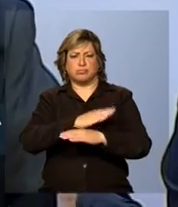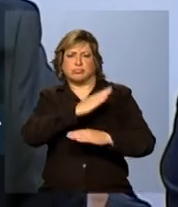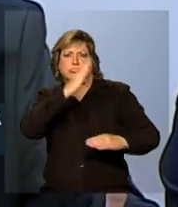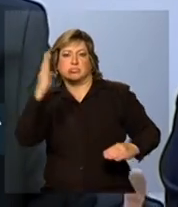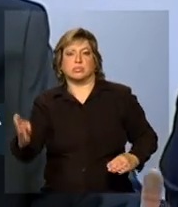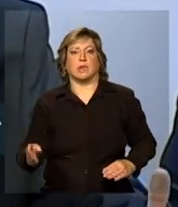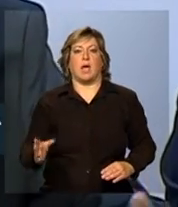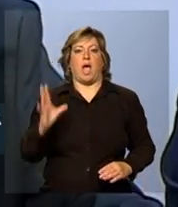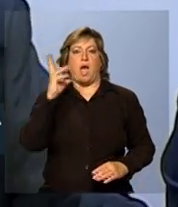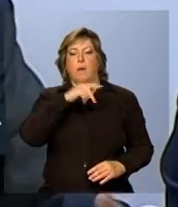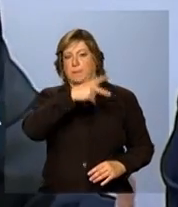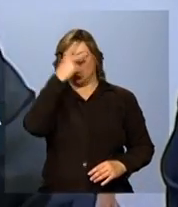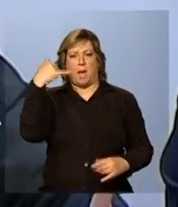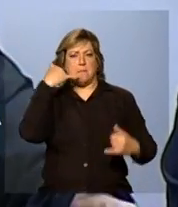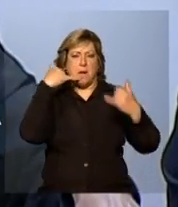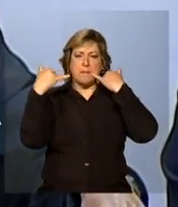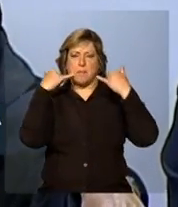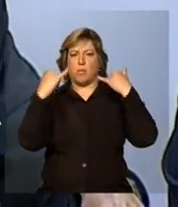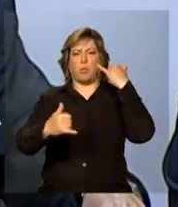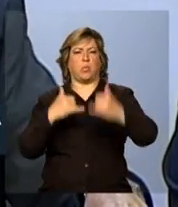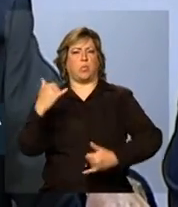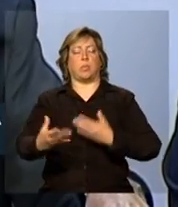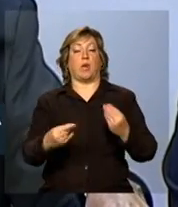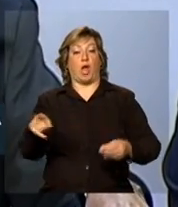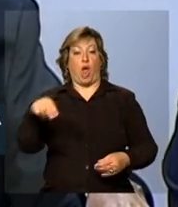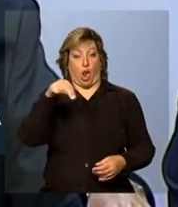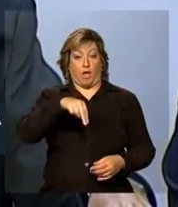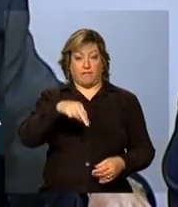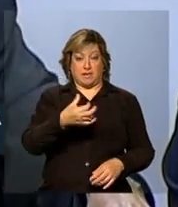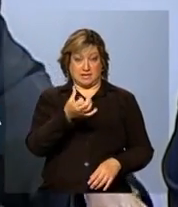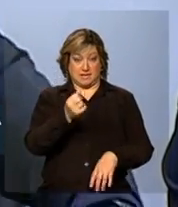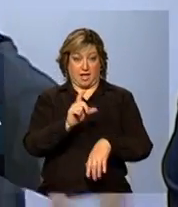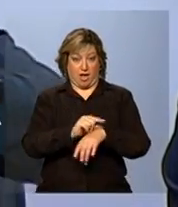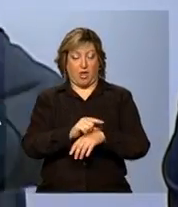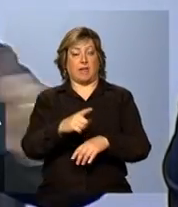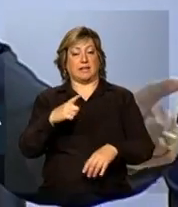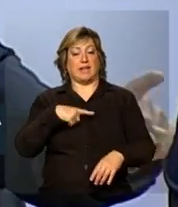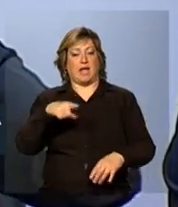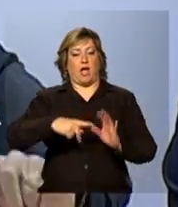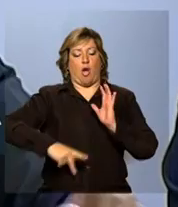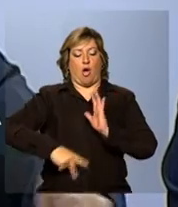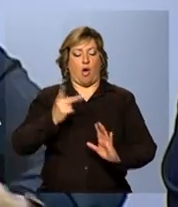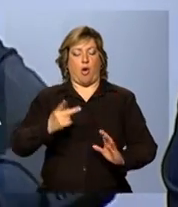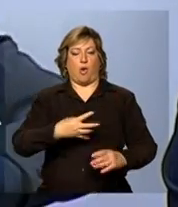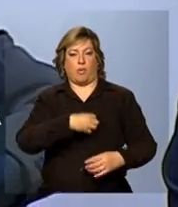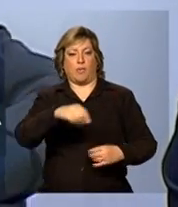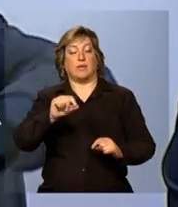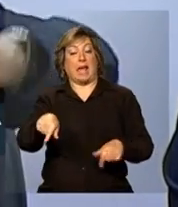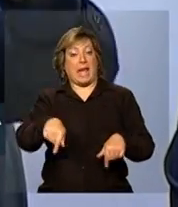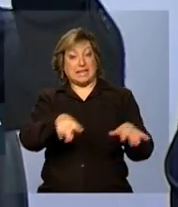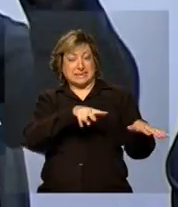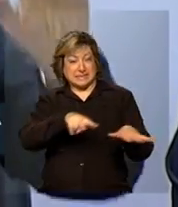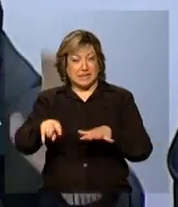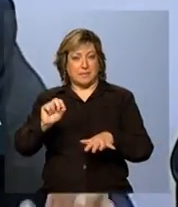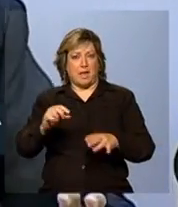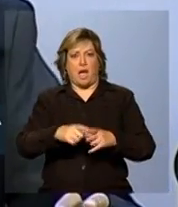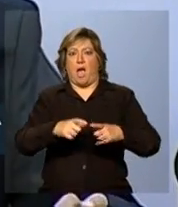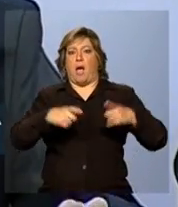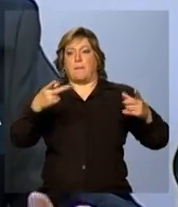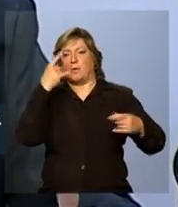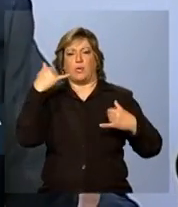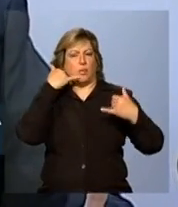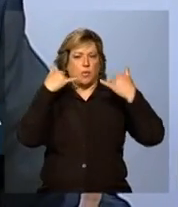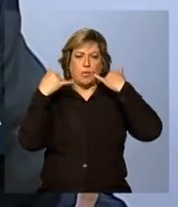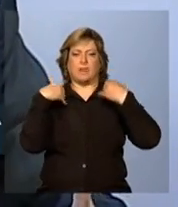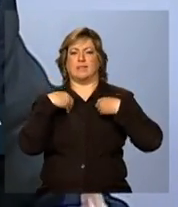Isso é impressionante. A novela das 6 teve um transplante. Aquela semana, o meu hospital falou que aumentou enormemente.